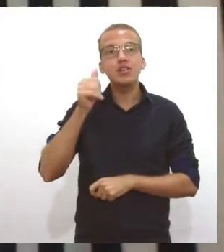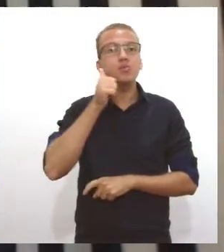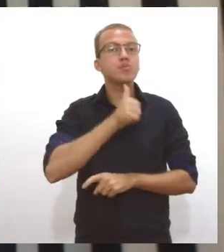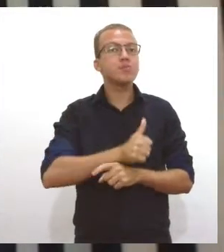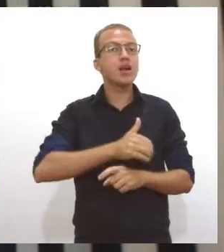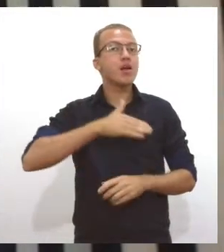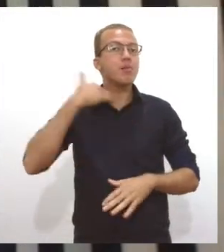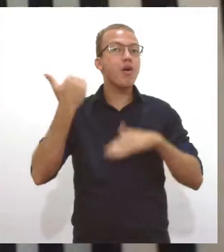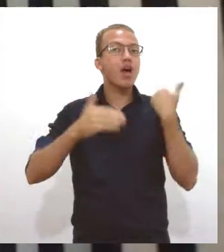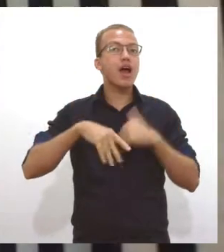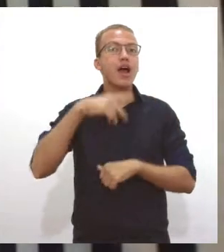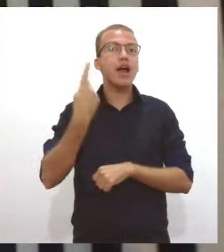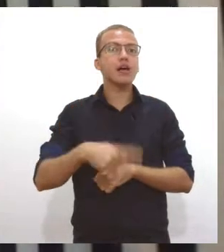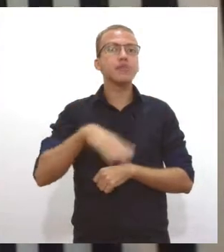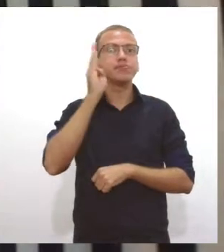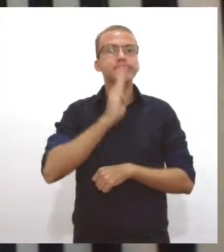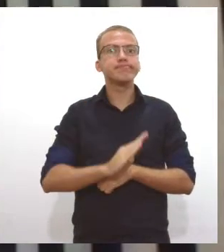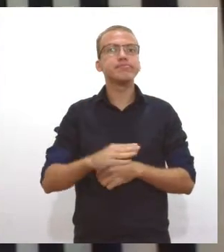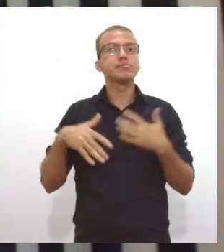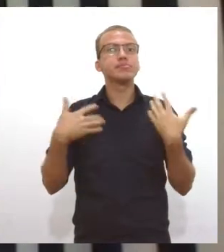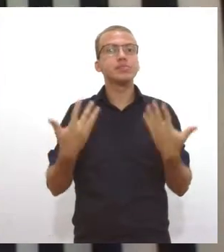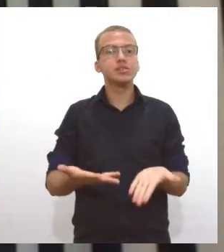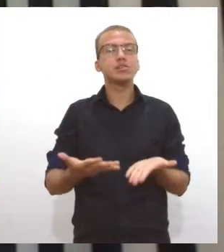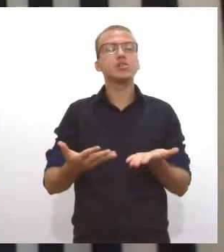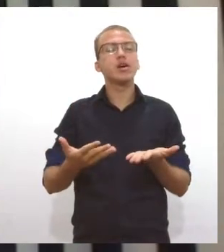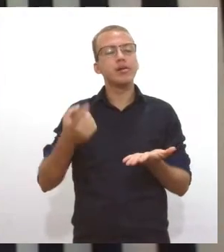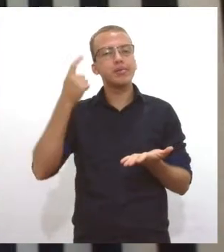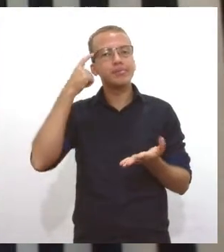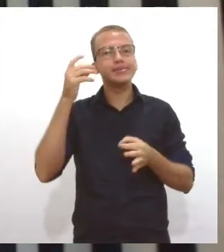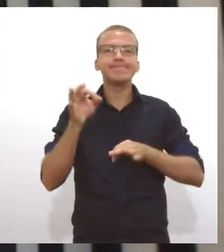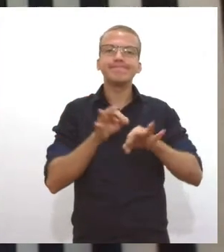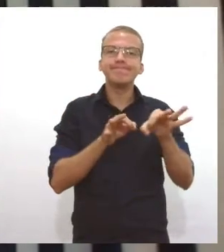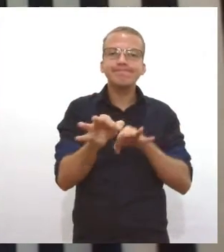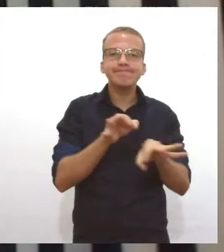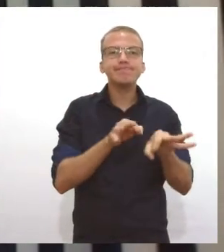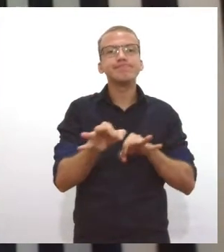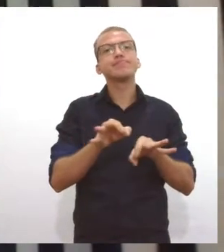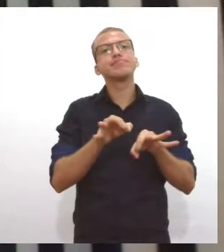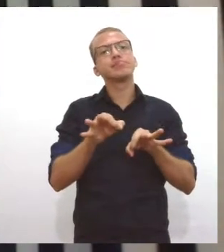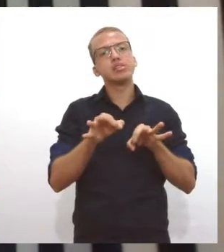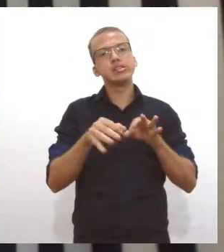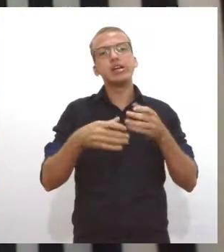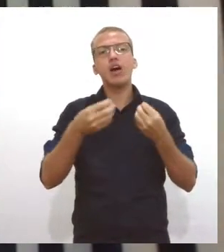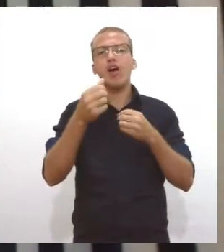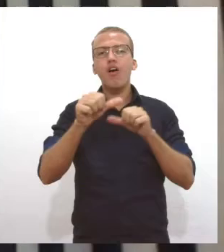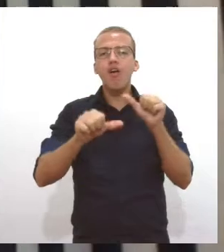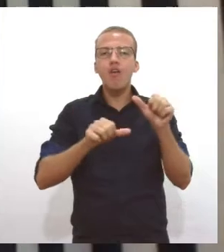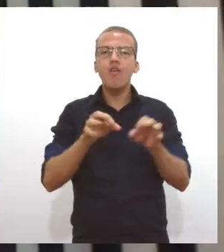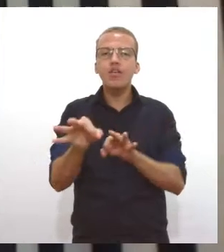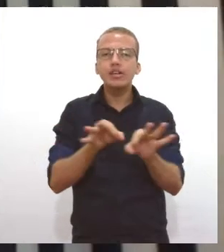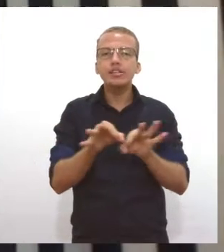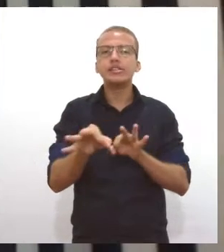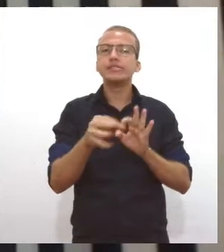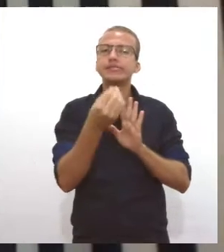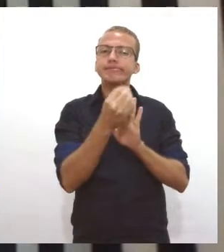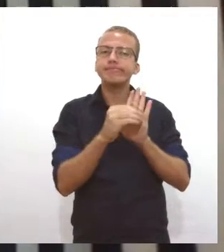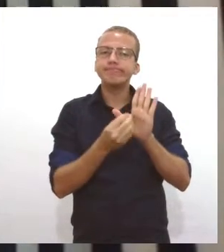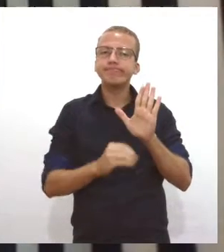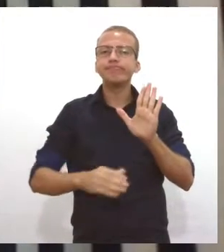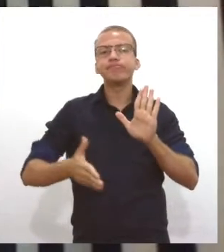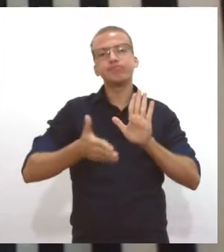trabalho de articulação de construção do da proposta inclusive o com várias entidades de proteção às mulheres e